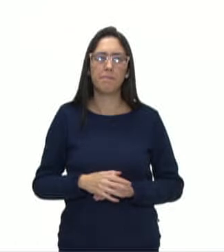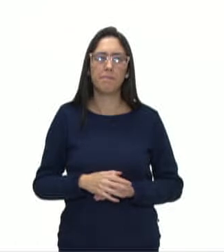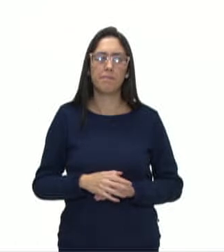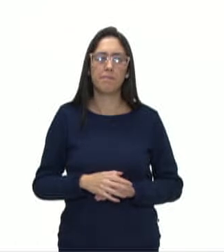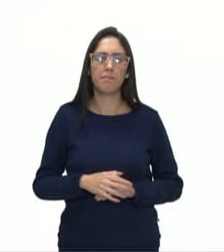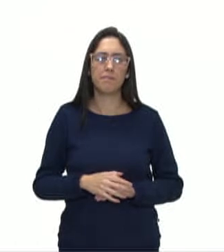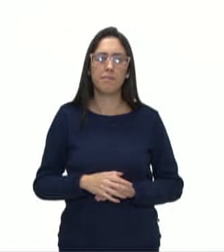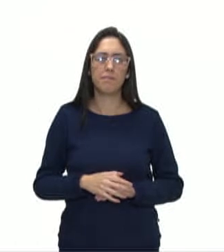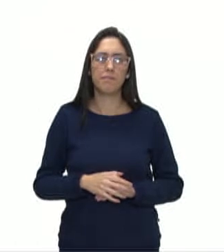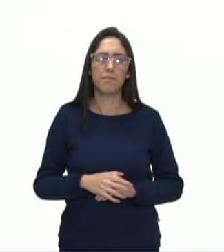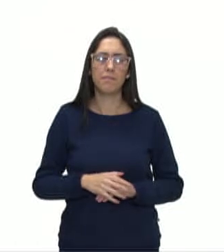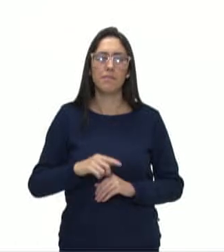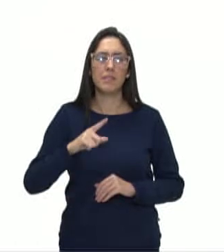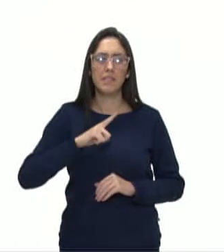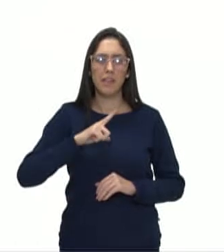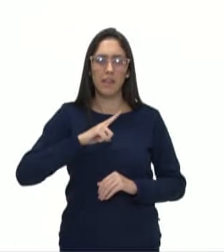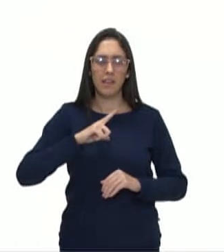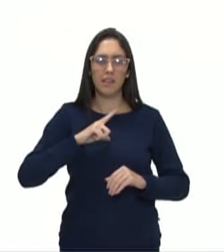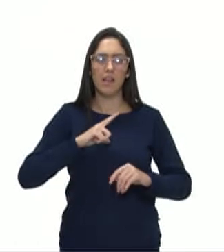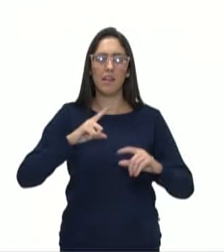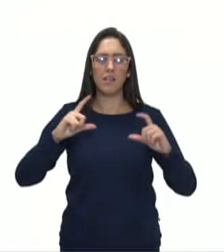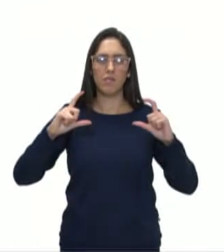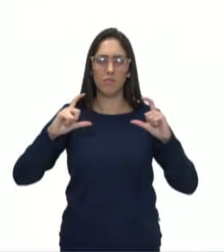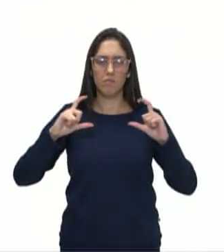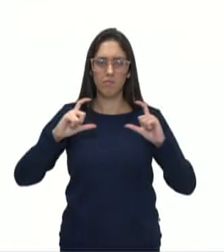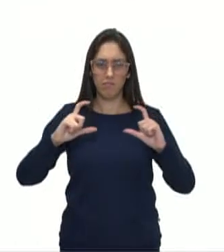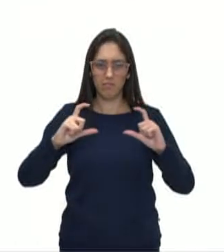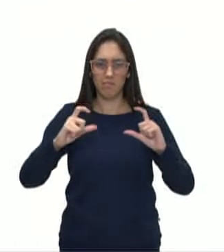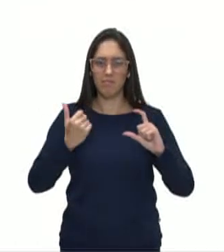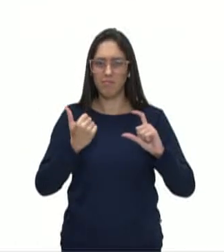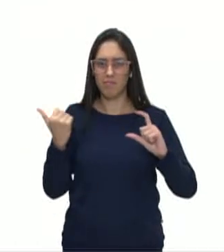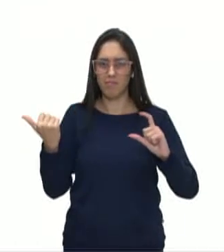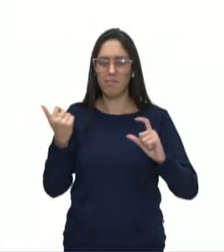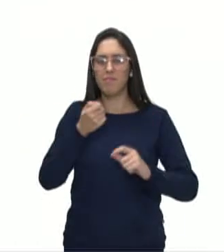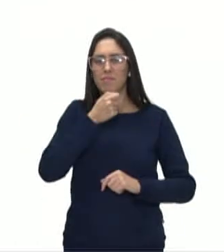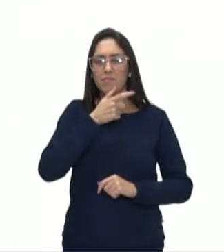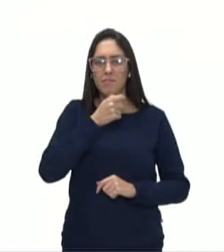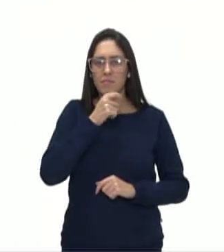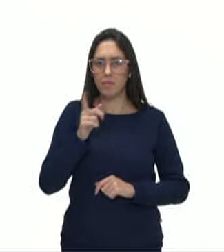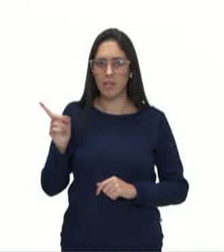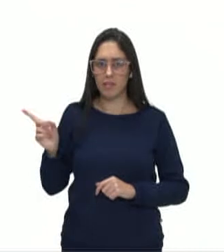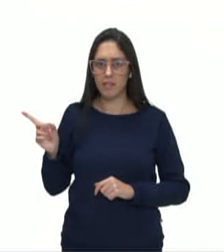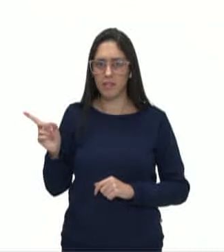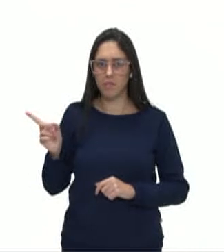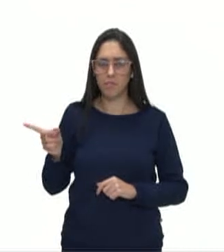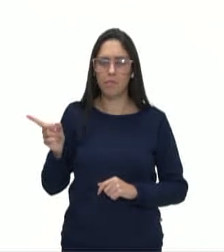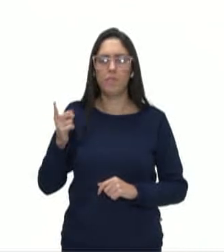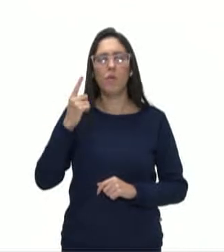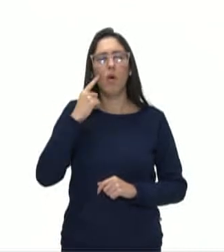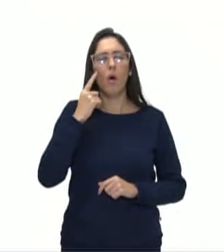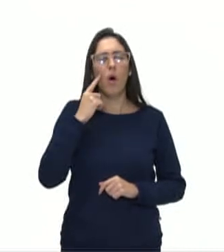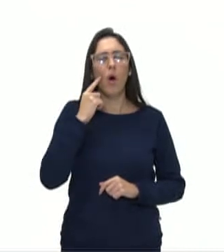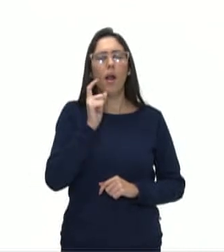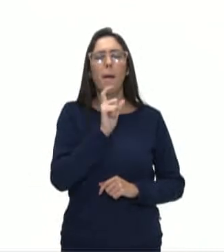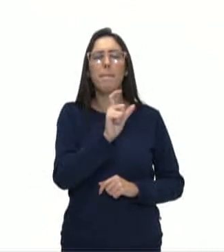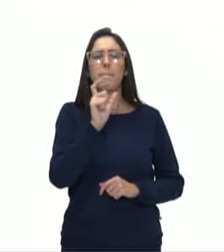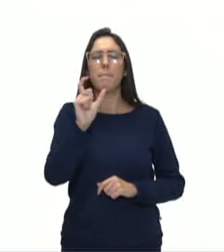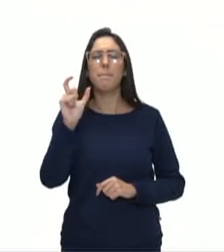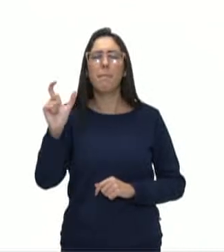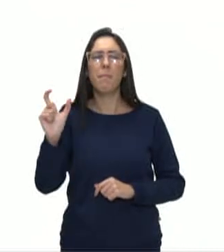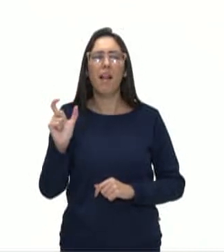tirinha, a historieta de Gaturro acá, o cómic. Observem os termos que